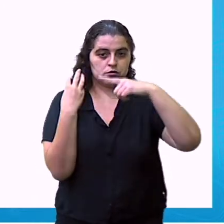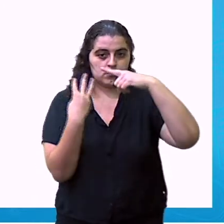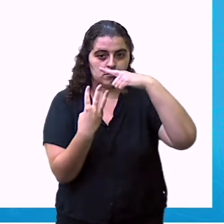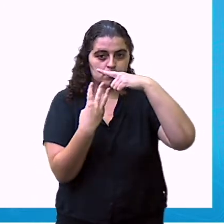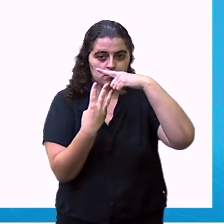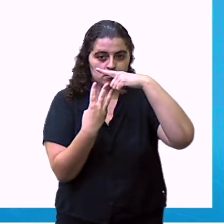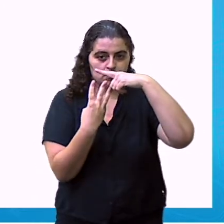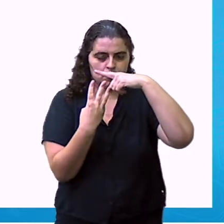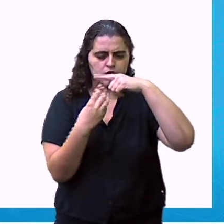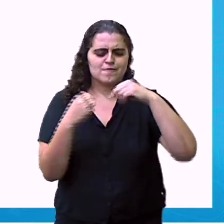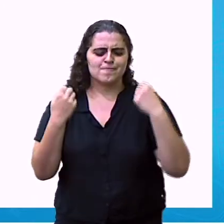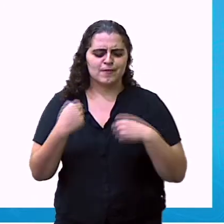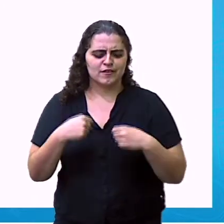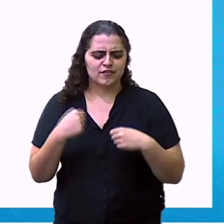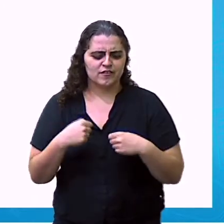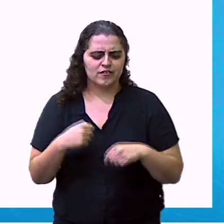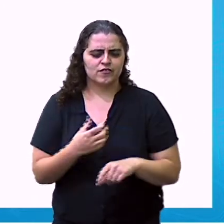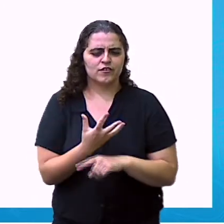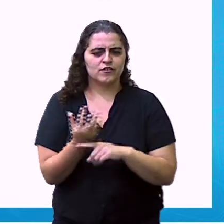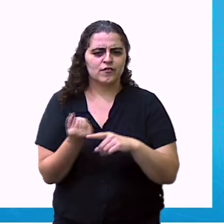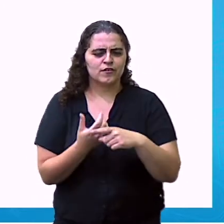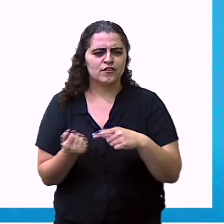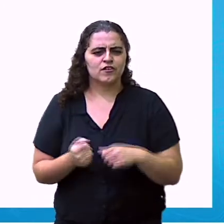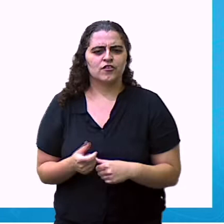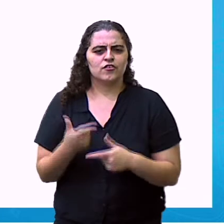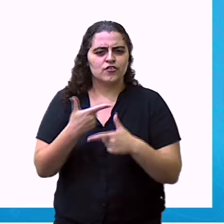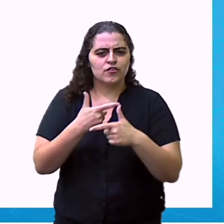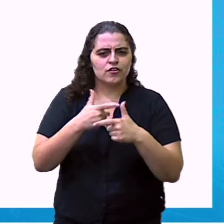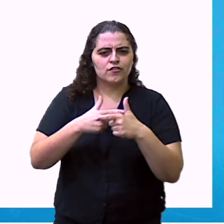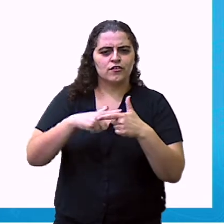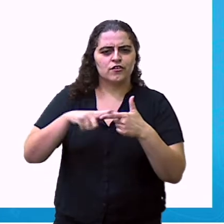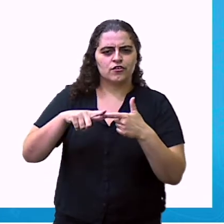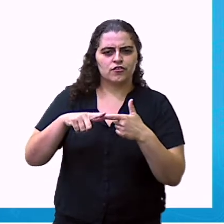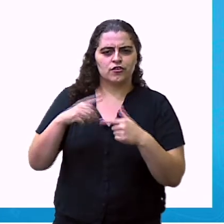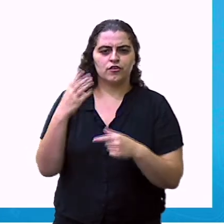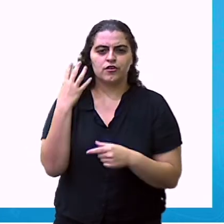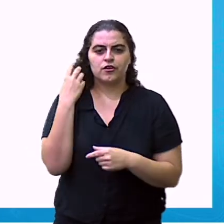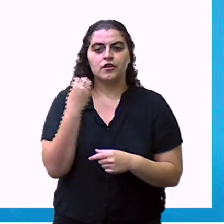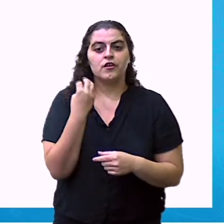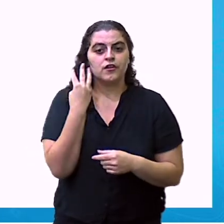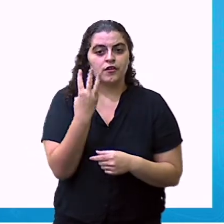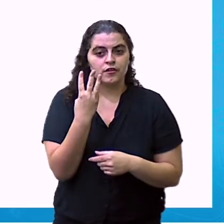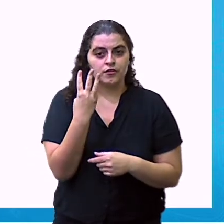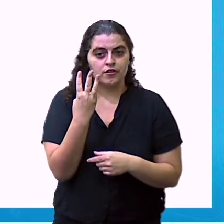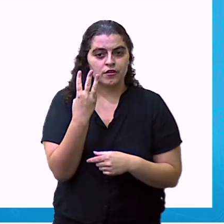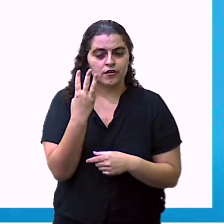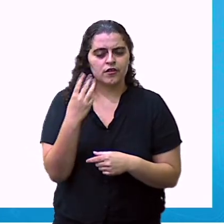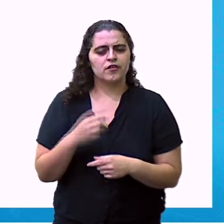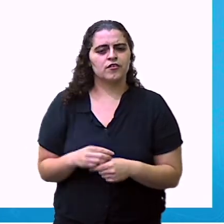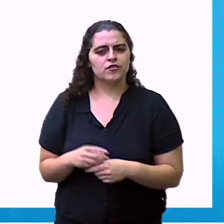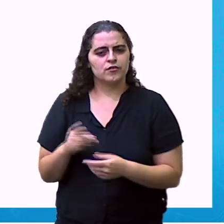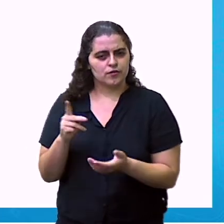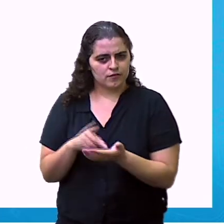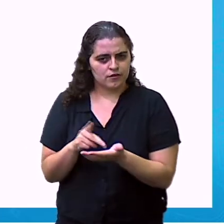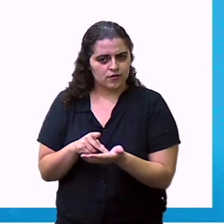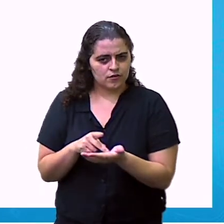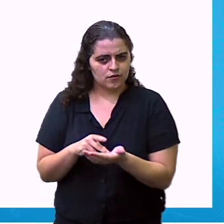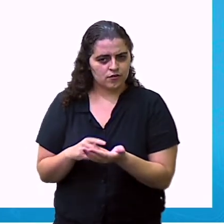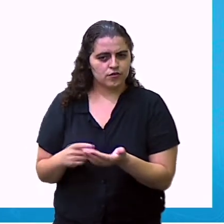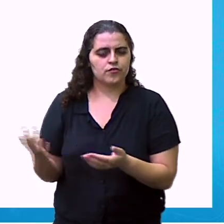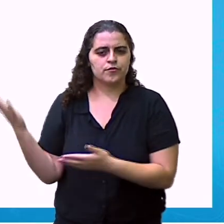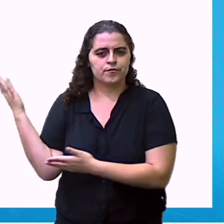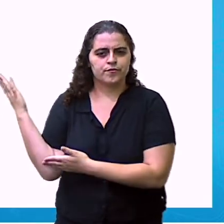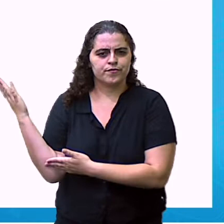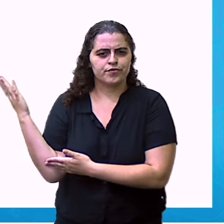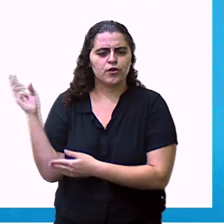de fazer uma fração que divide em 3 partes, né? Não é assim que nós fizemos na aula anterior? E